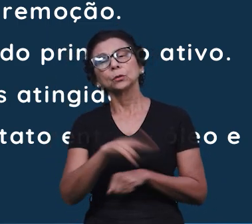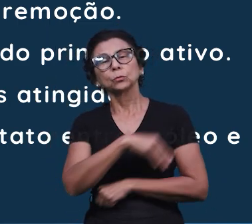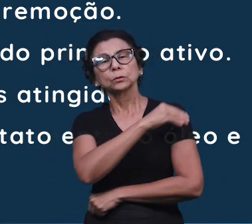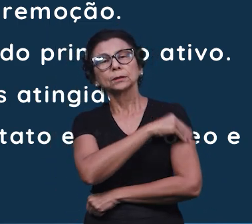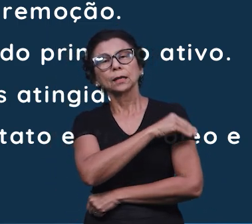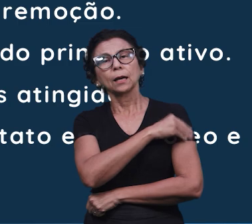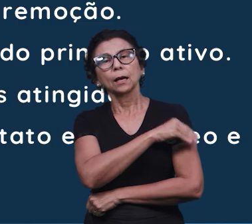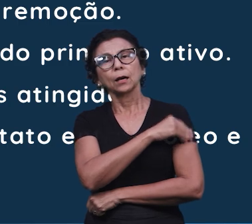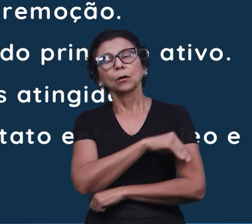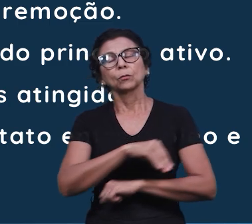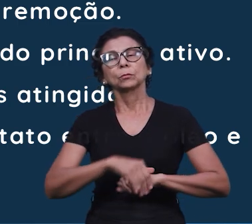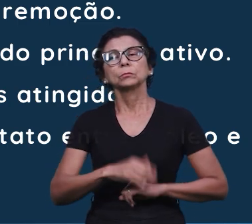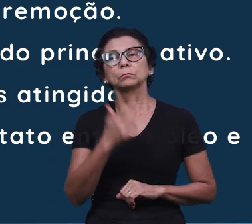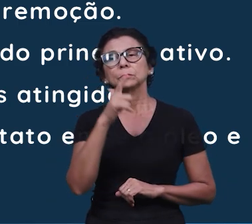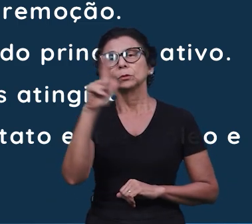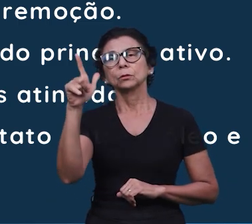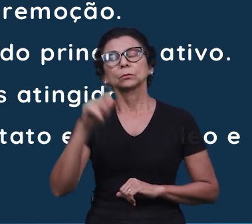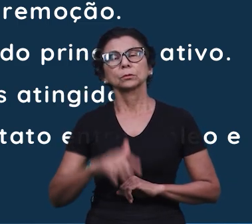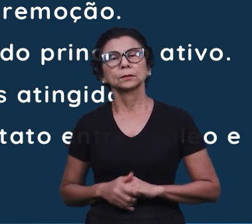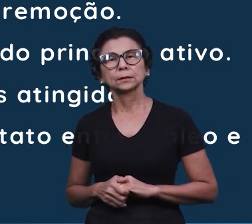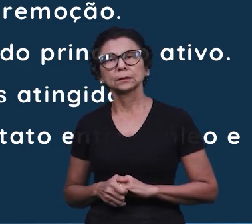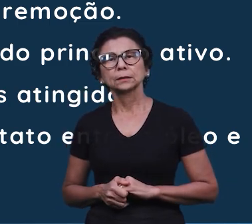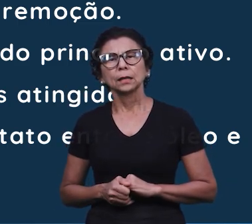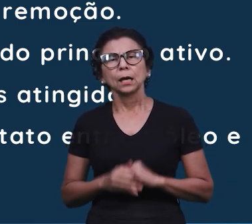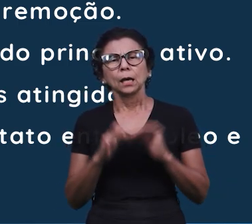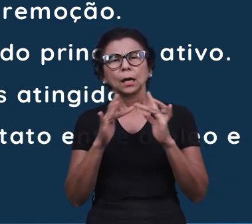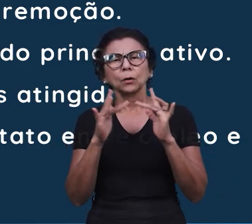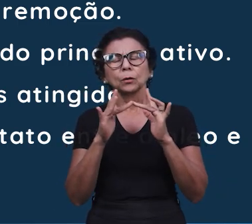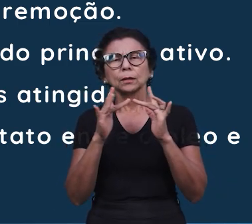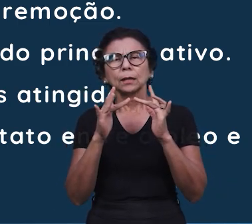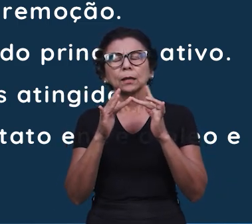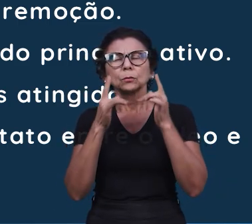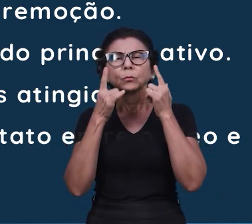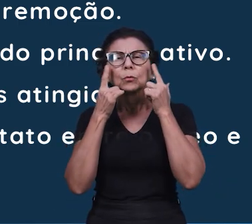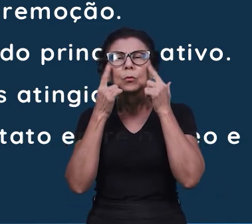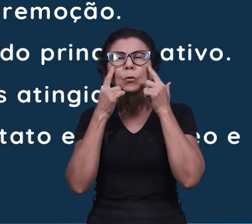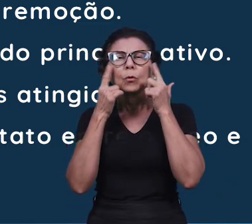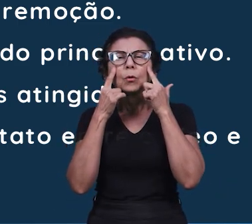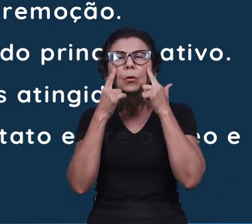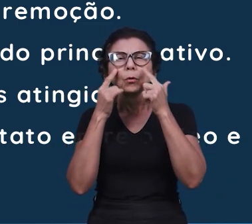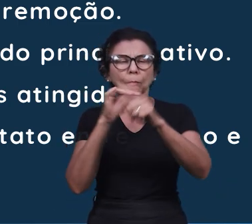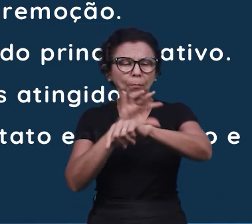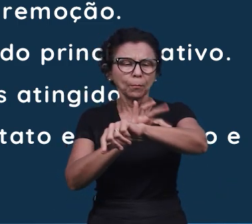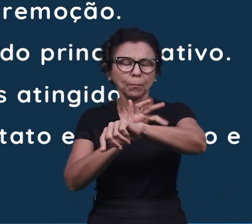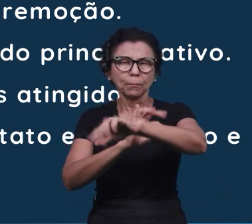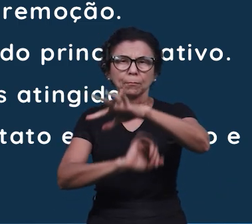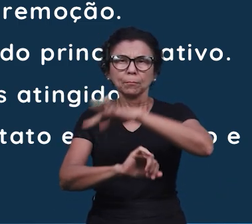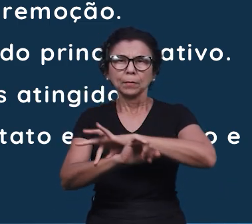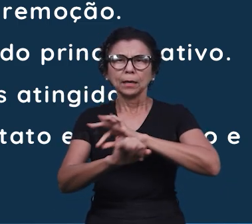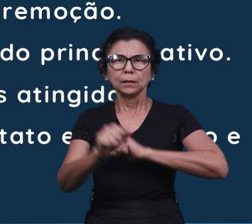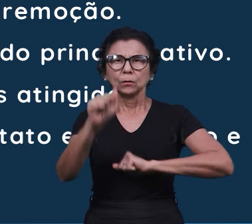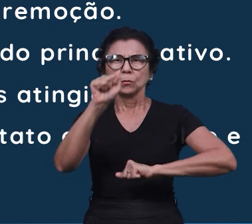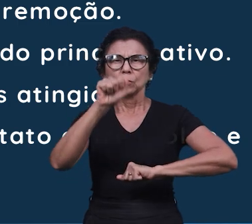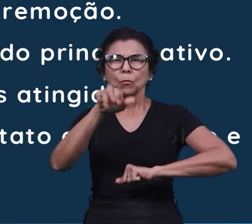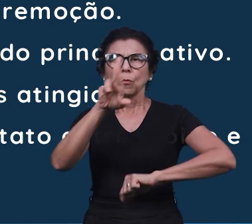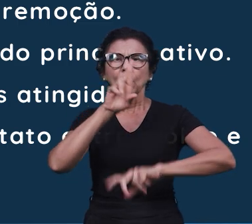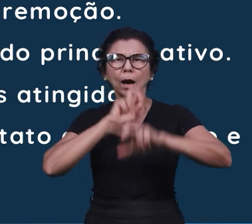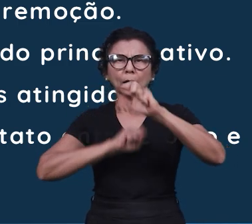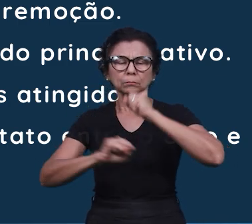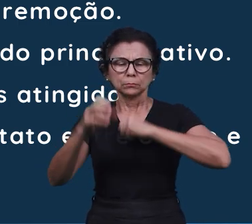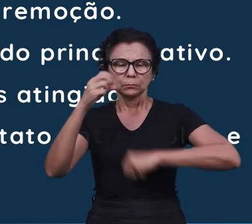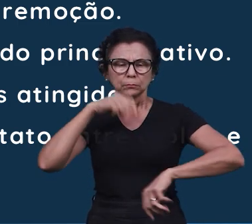ou isopropanol. Em contato com os olhos, pele ou vias respiratórias, a